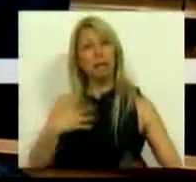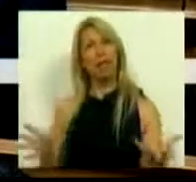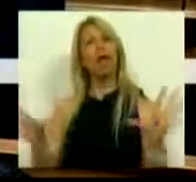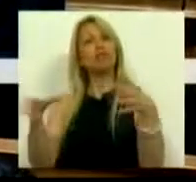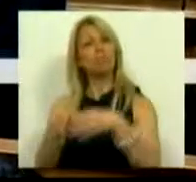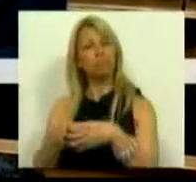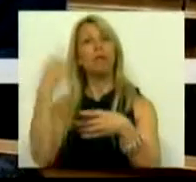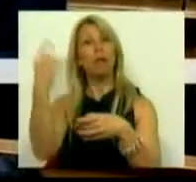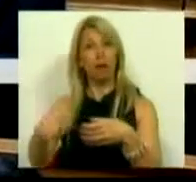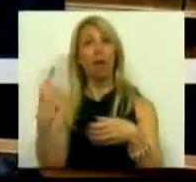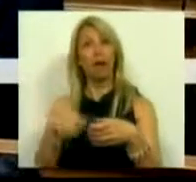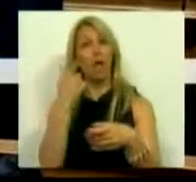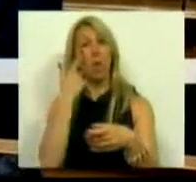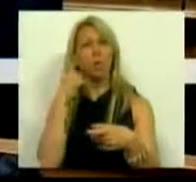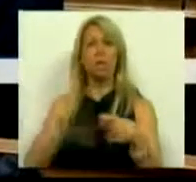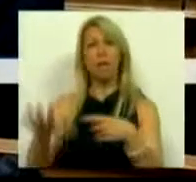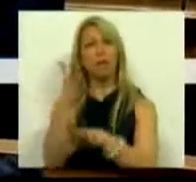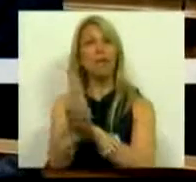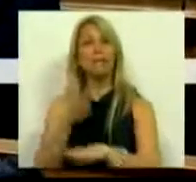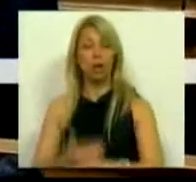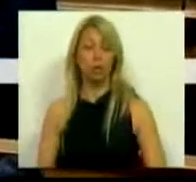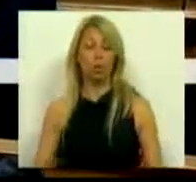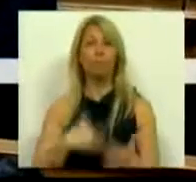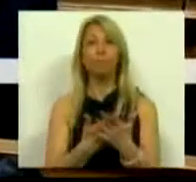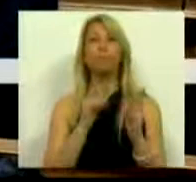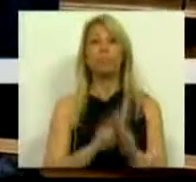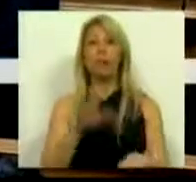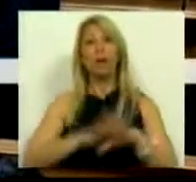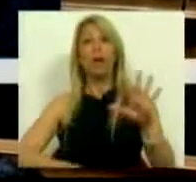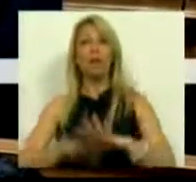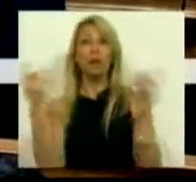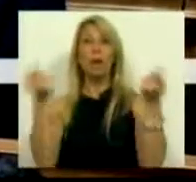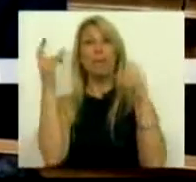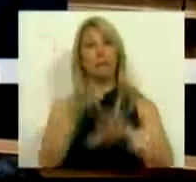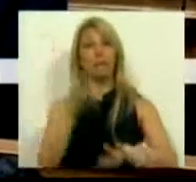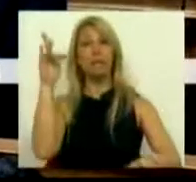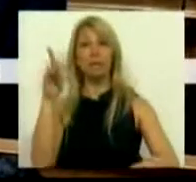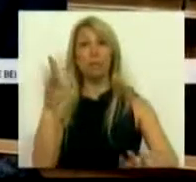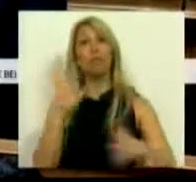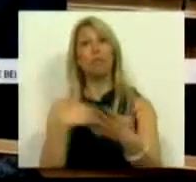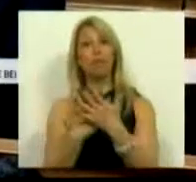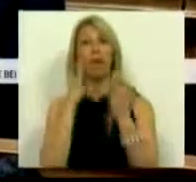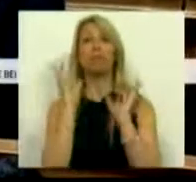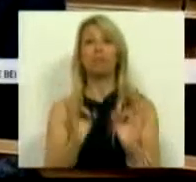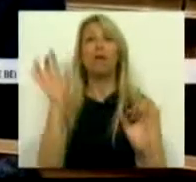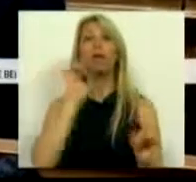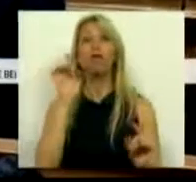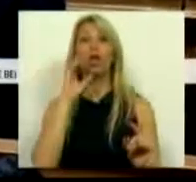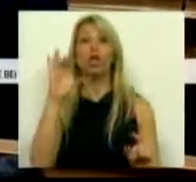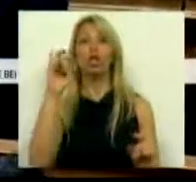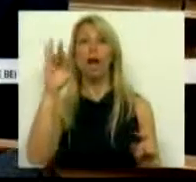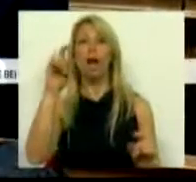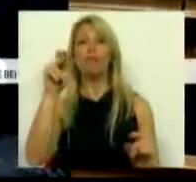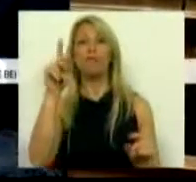conhecimento do setor. Propomos, por isso, o desenvolvimento de uma campanha de sensibilização para a preservação e valorização da